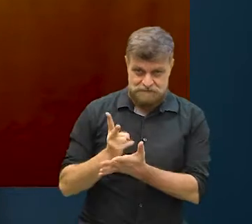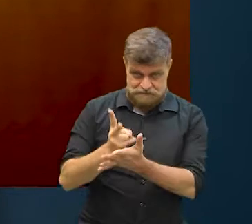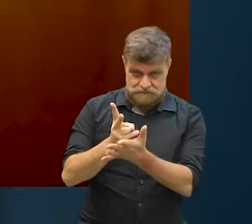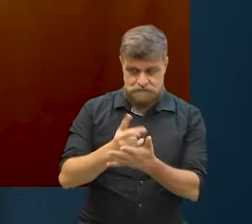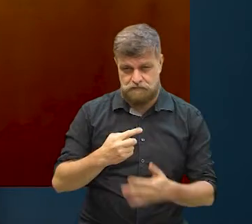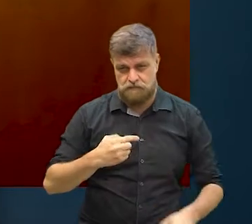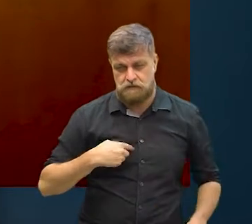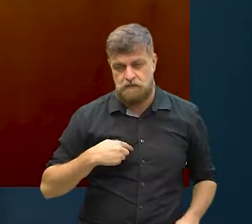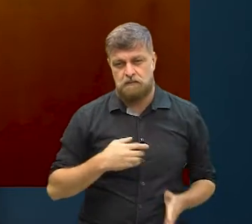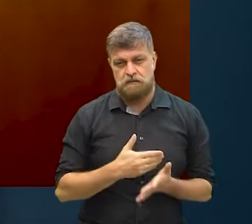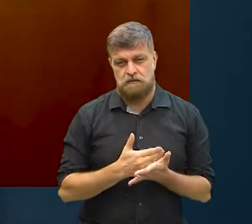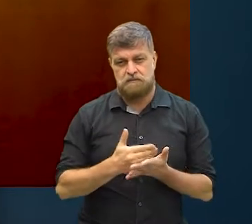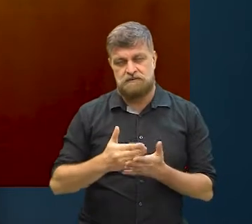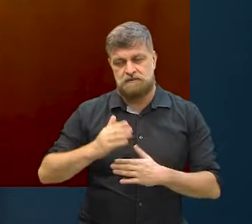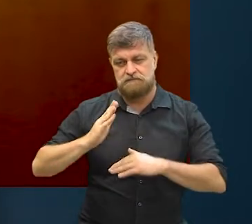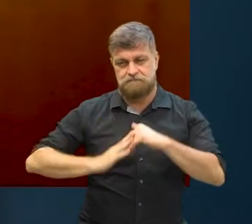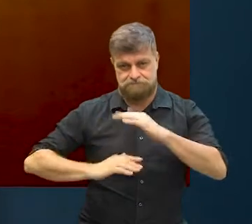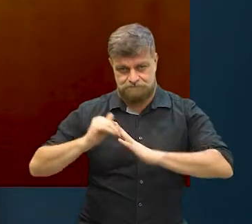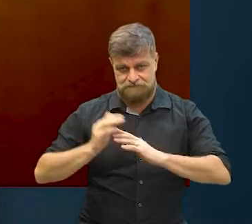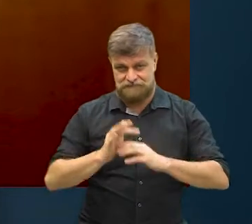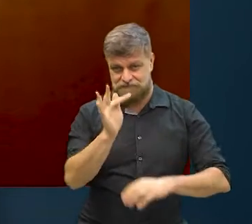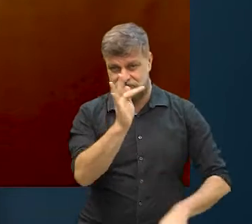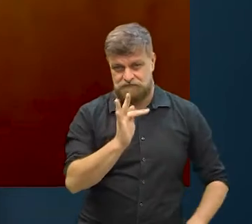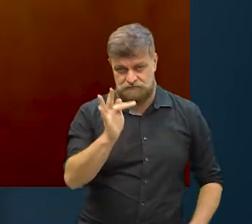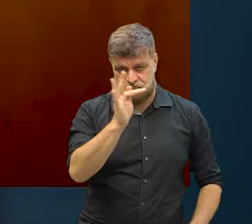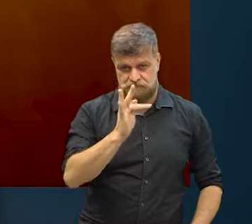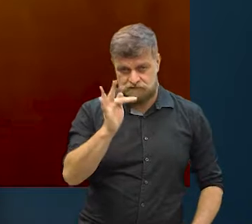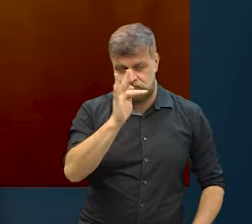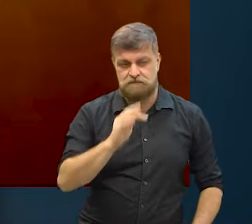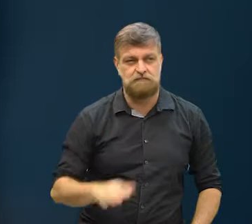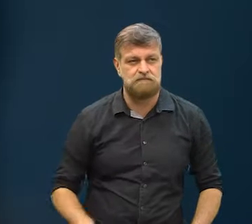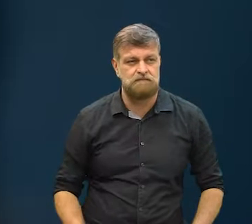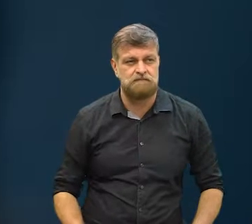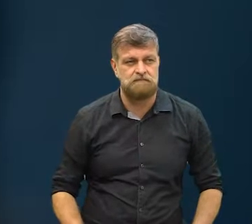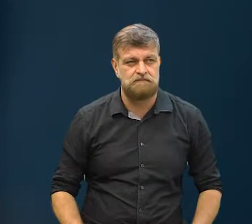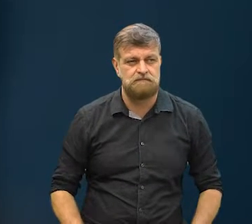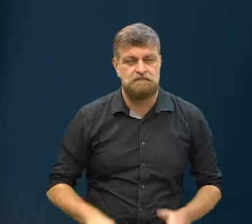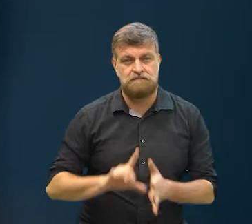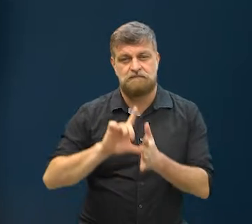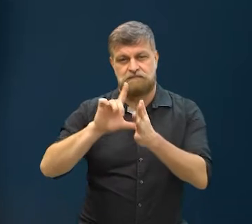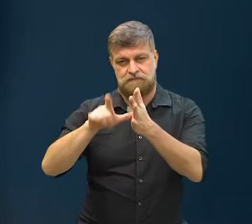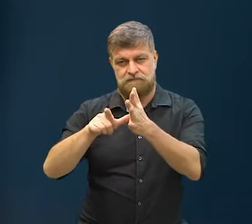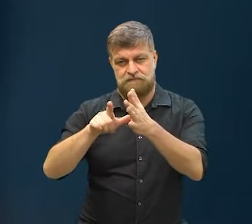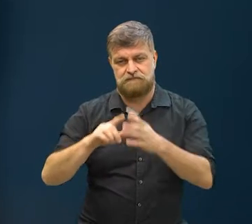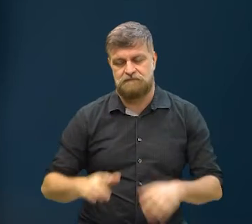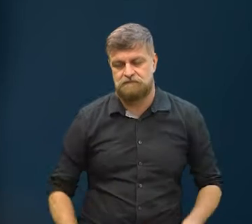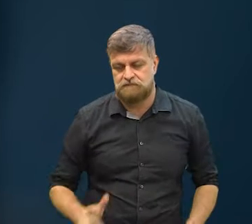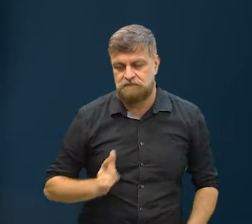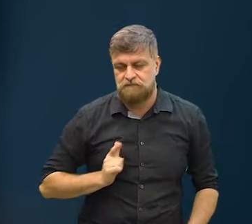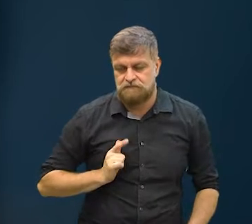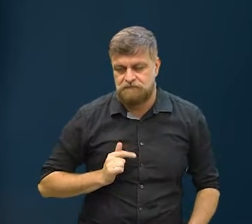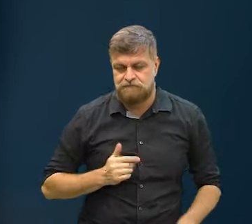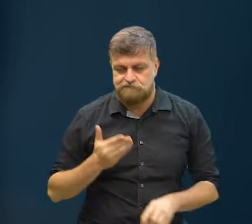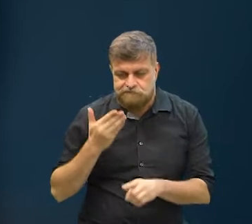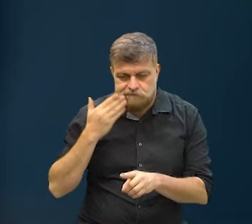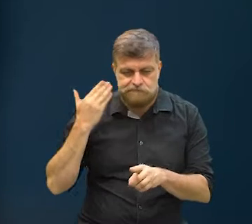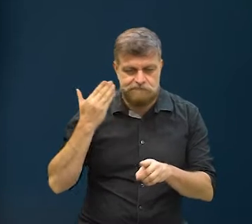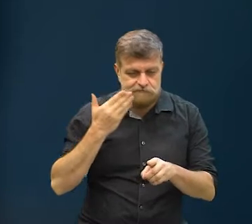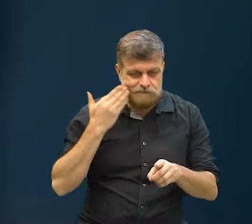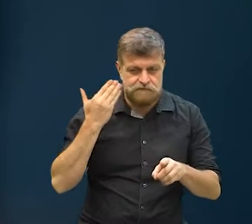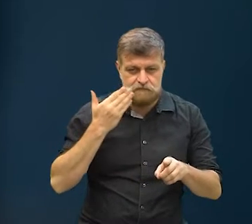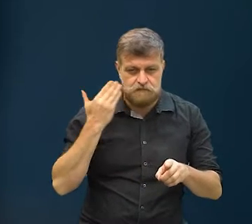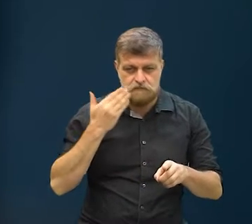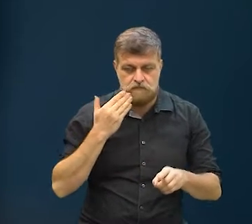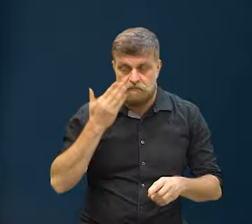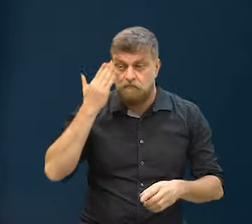E eu comecei a fazer faculdade fora e depois eu fui gostando muito, me pegando toda essa